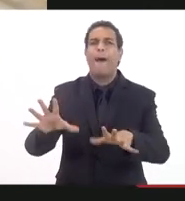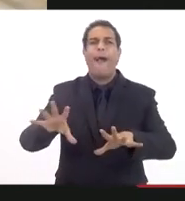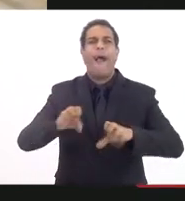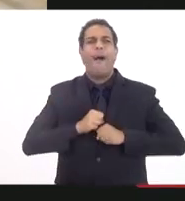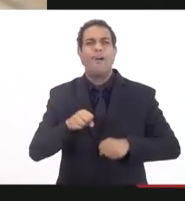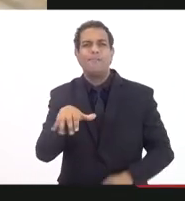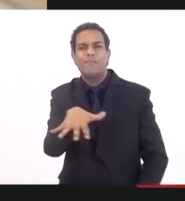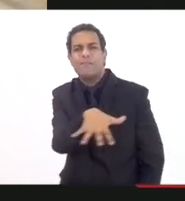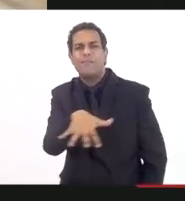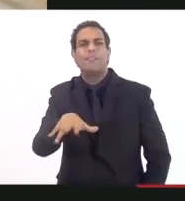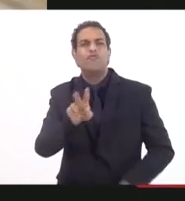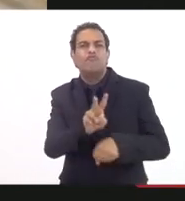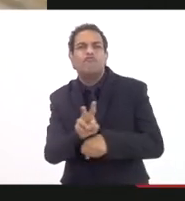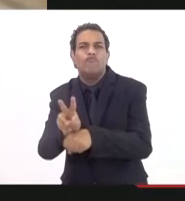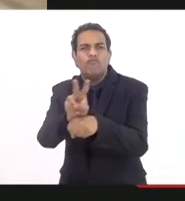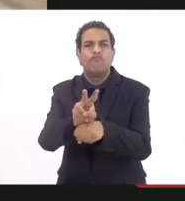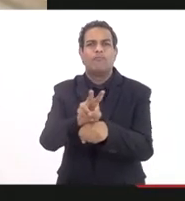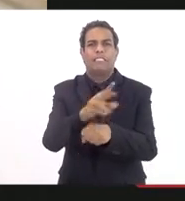eu, particularmente,